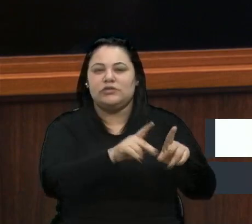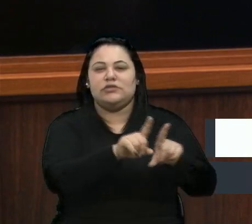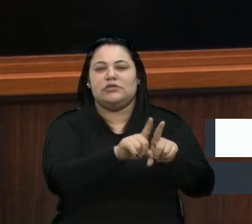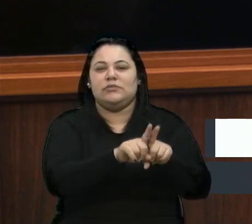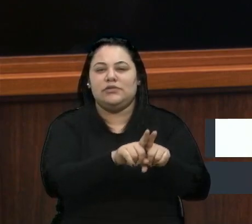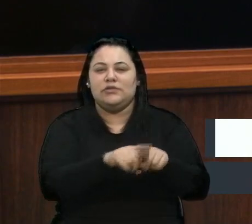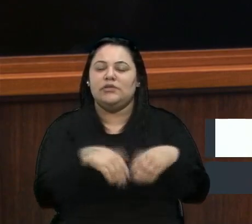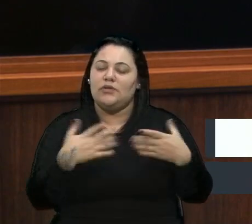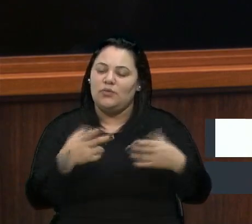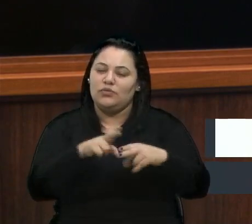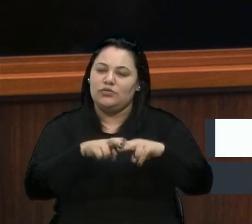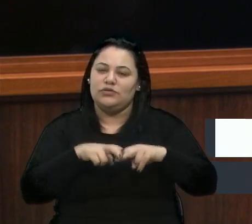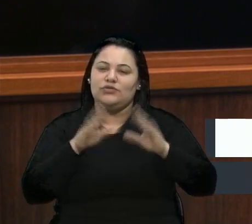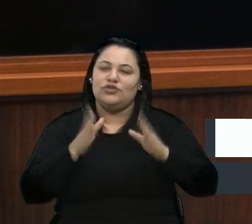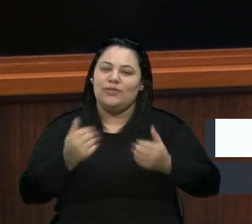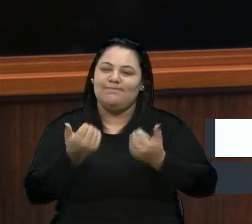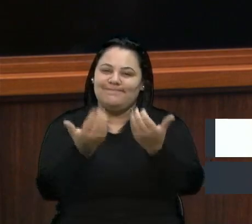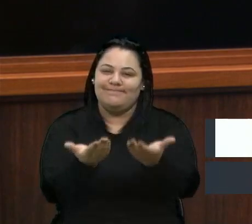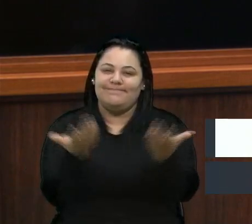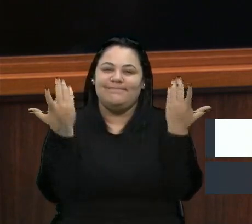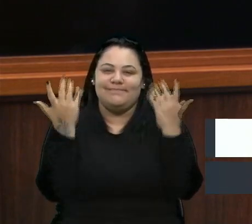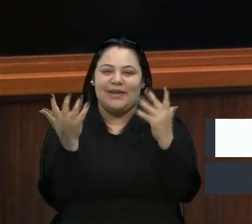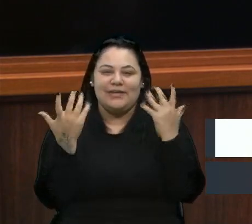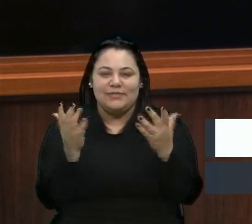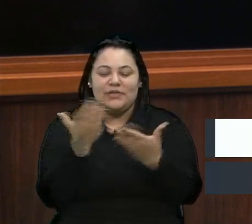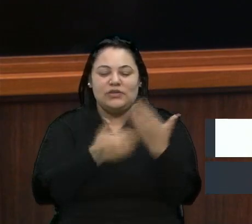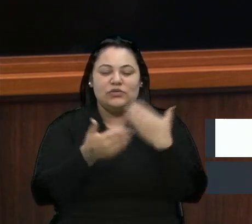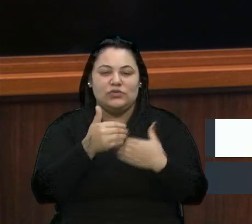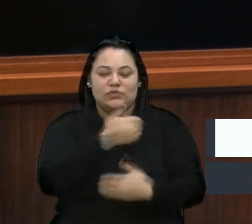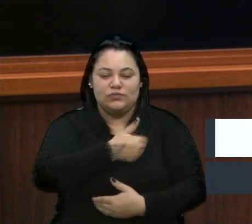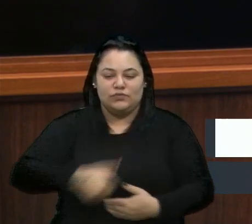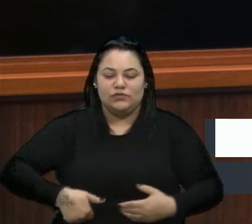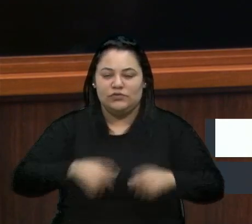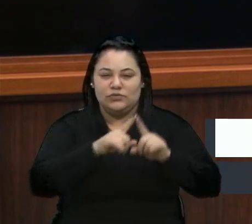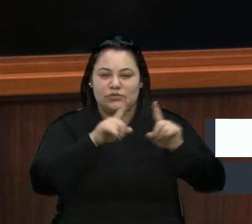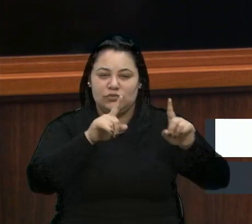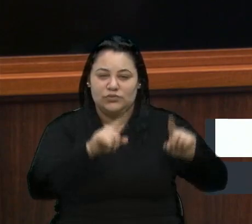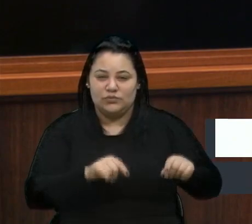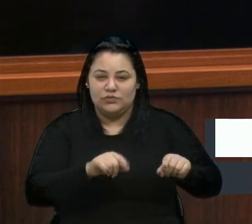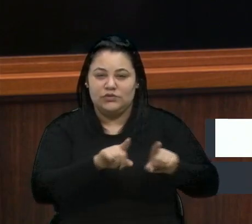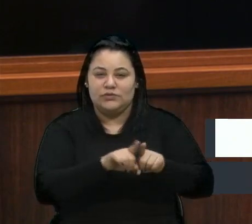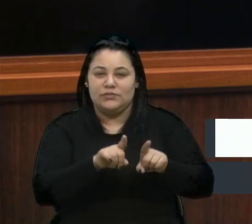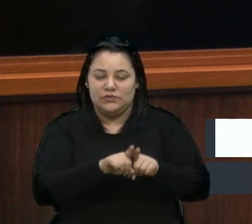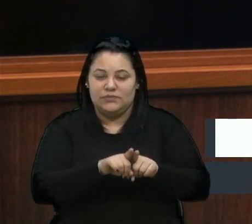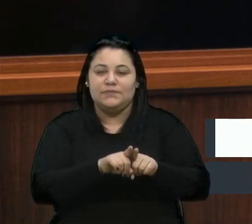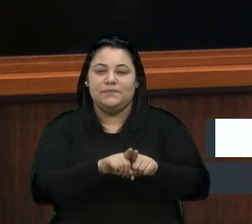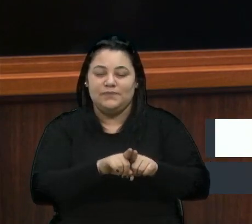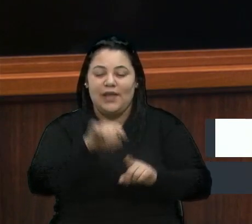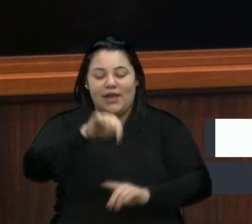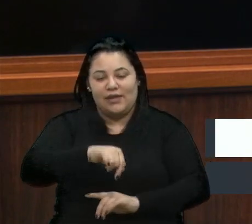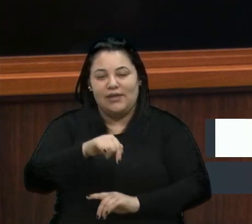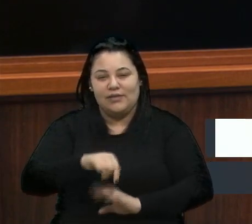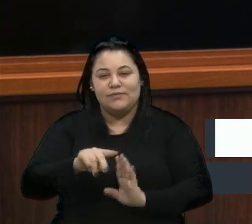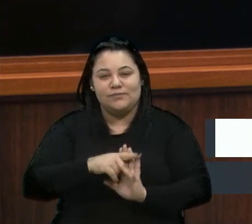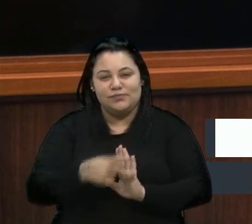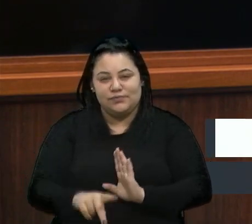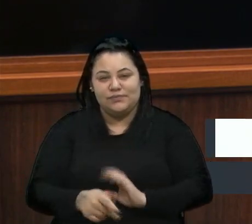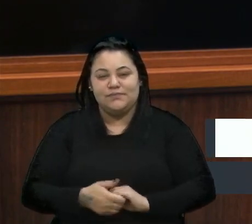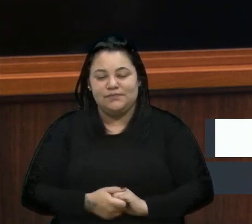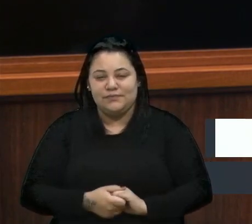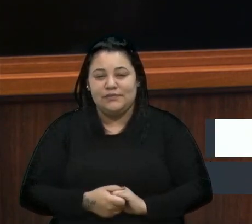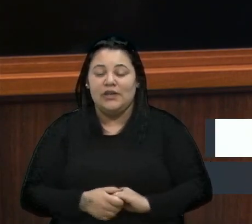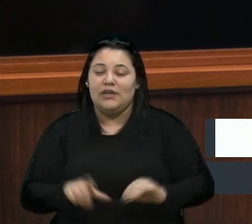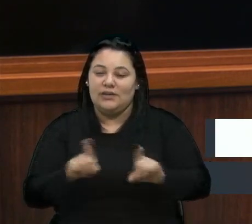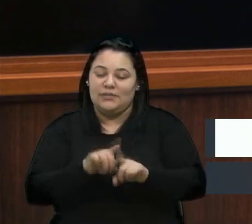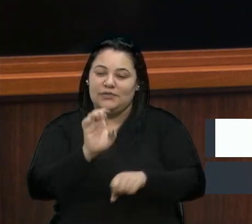de antemão, já dou os parabéns aos servidores e às servidoras públicas do município de Caxias do Sul e também